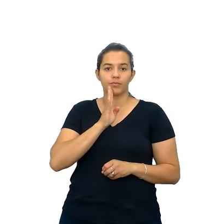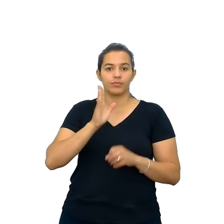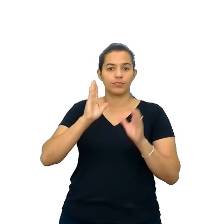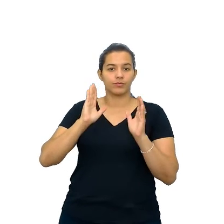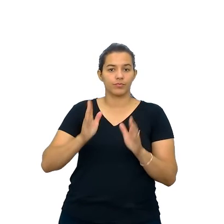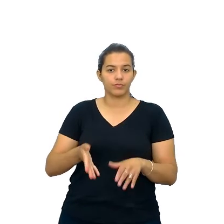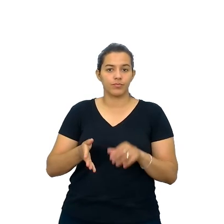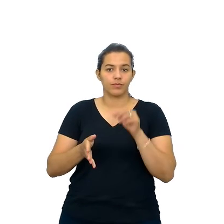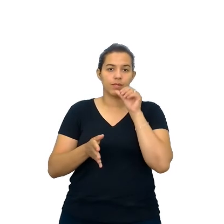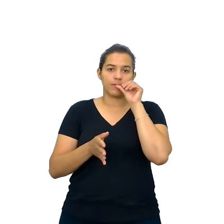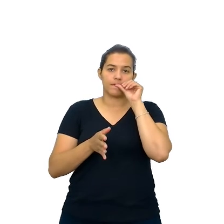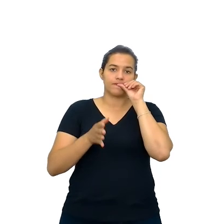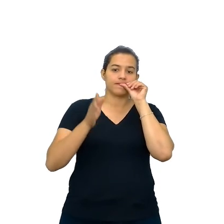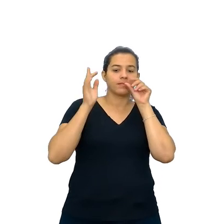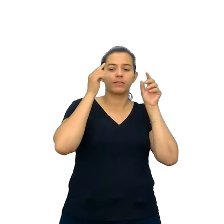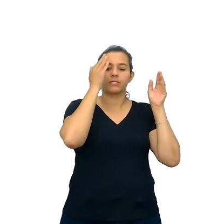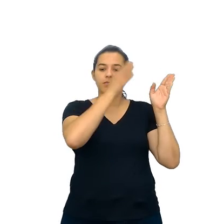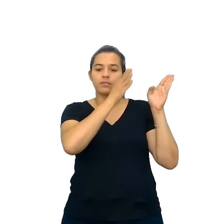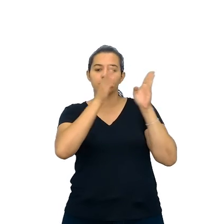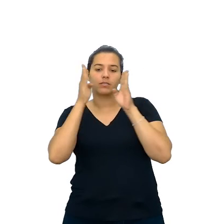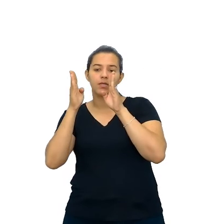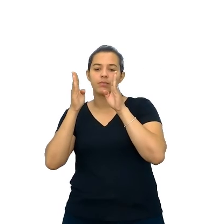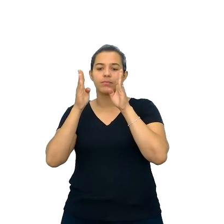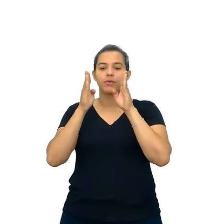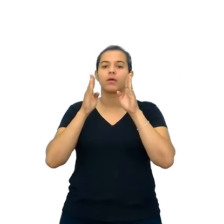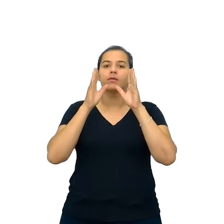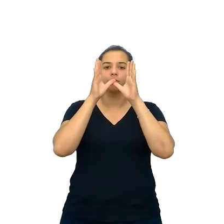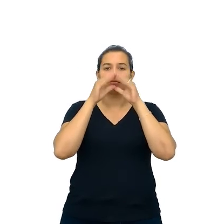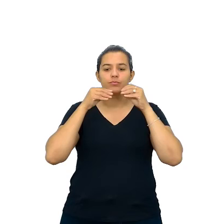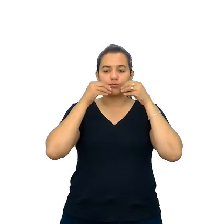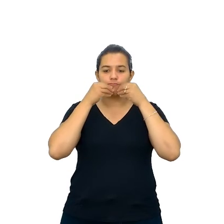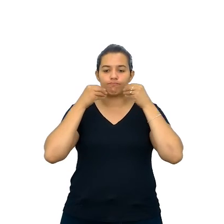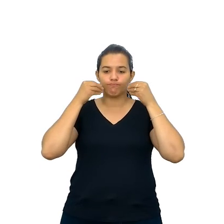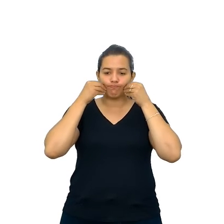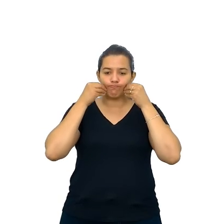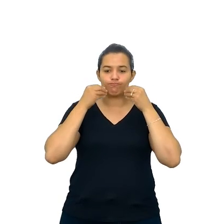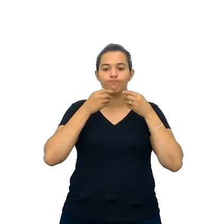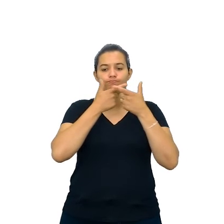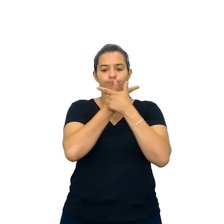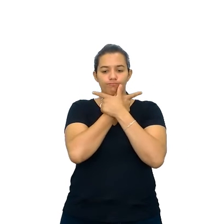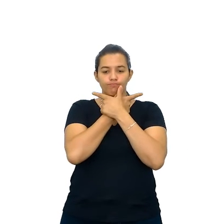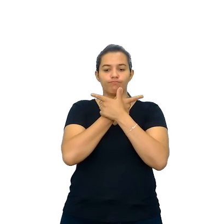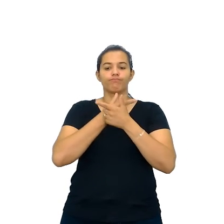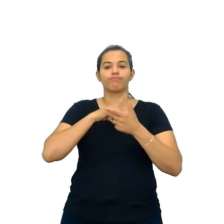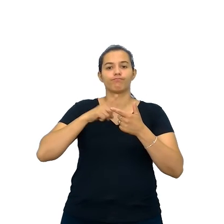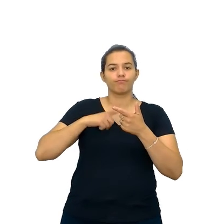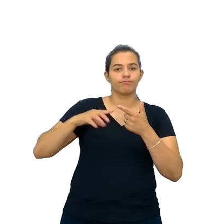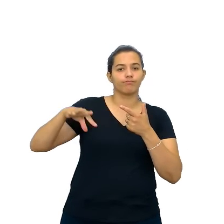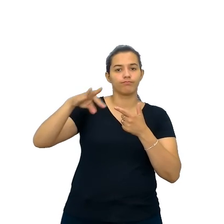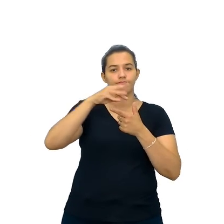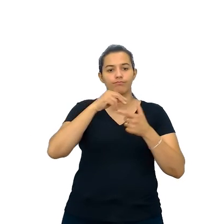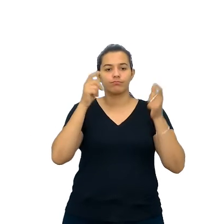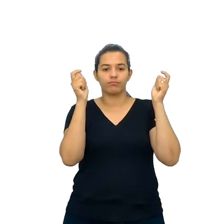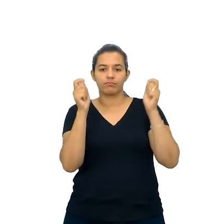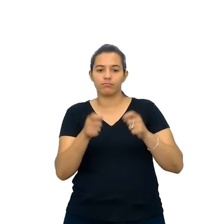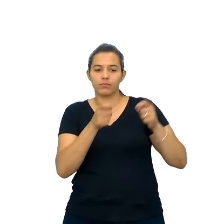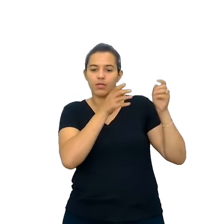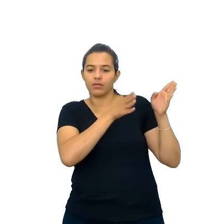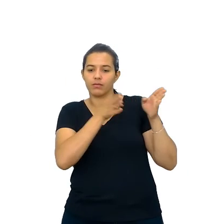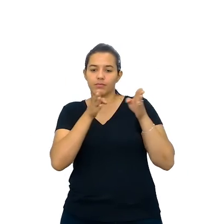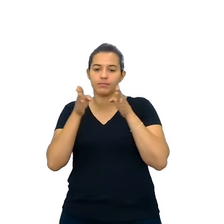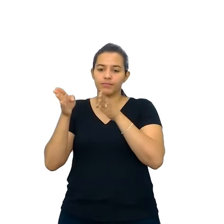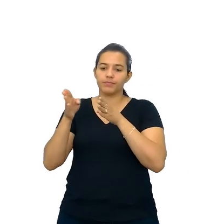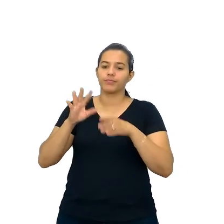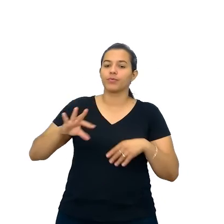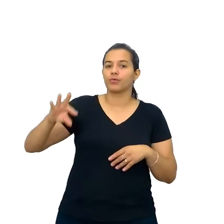né, desse plano cartesiano aí dos pontos, que eu determine, que eu descreva as coordenadas